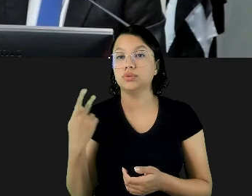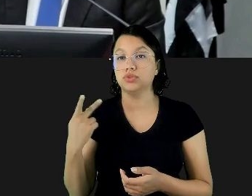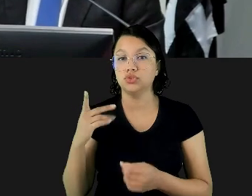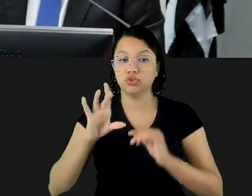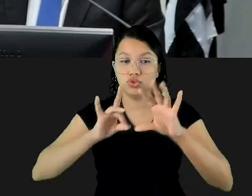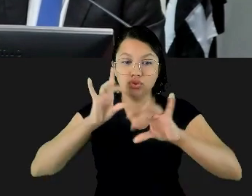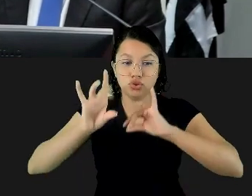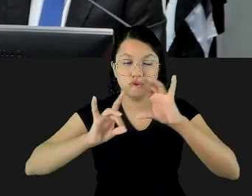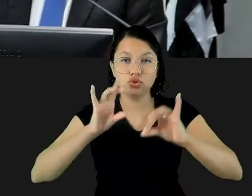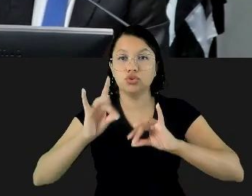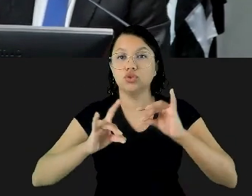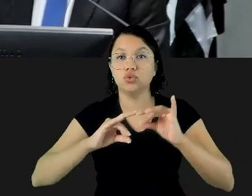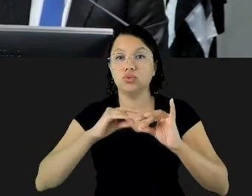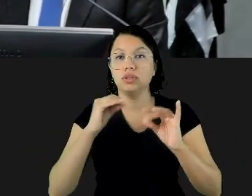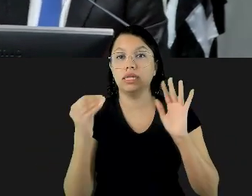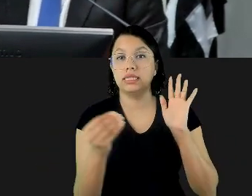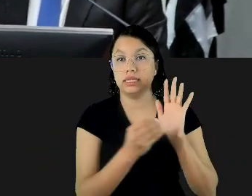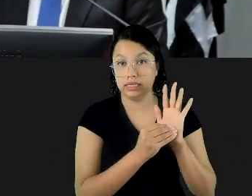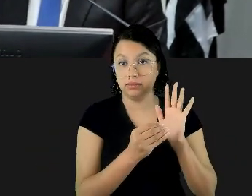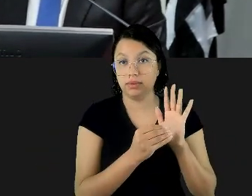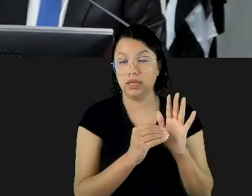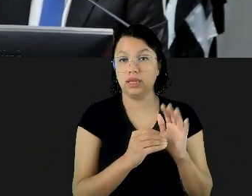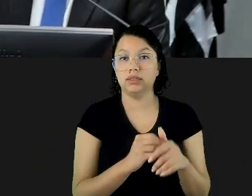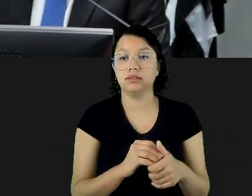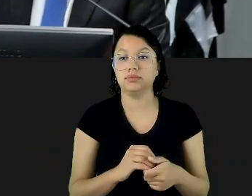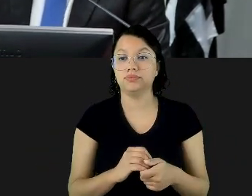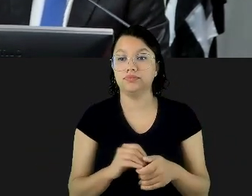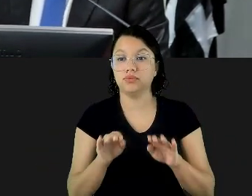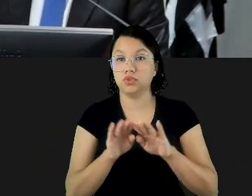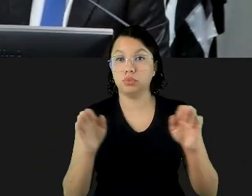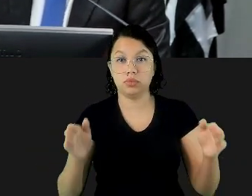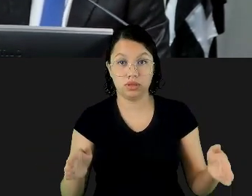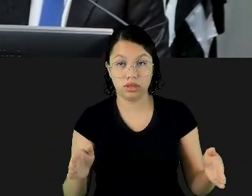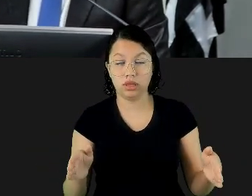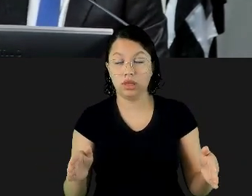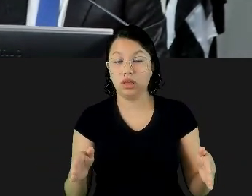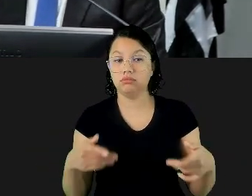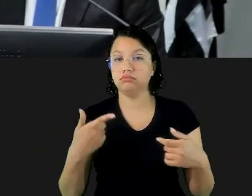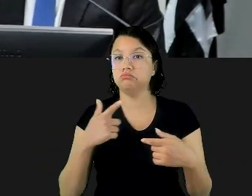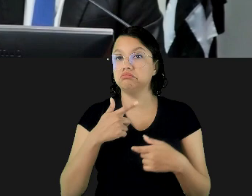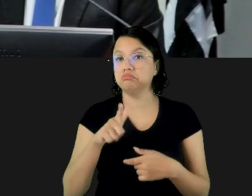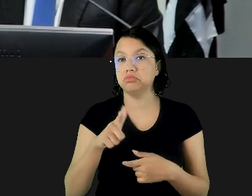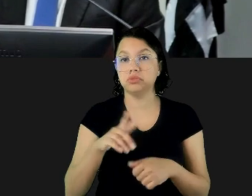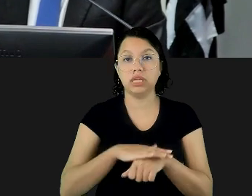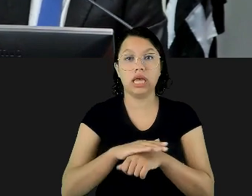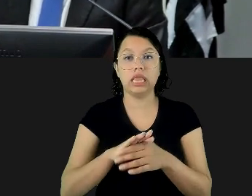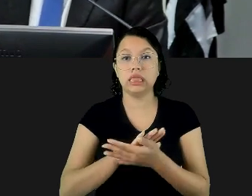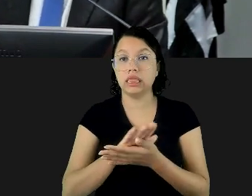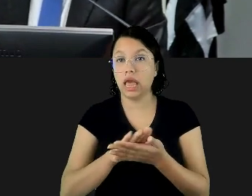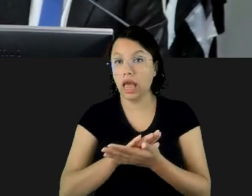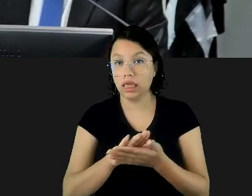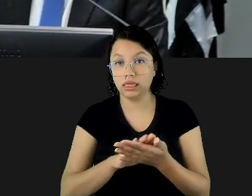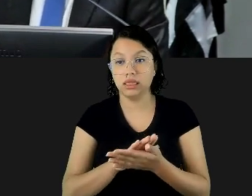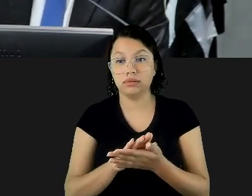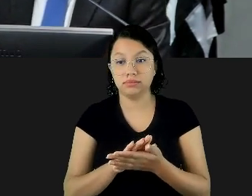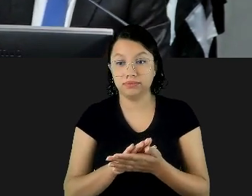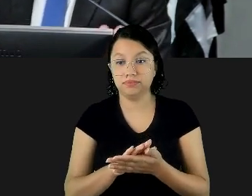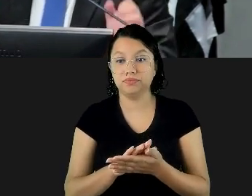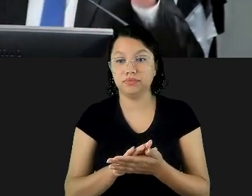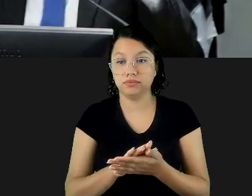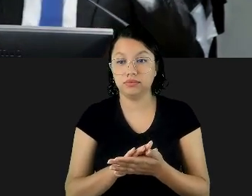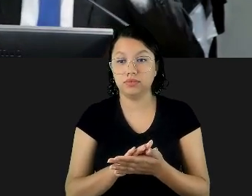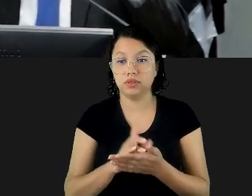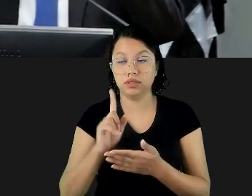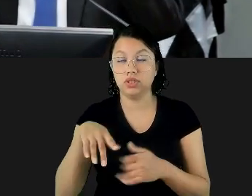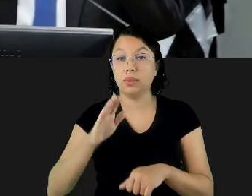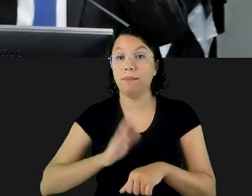emendas de bancada, não existe nada que priorize mais do que a tal da rota bioceânica. Porque para